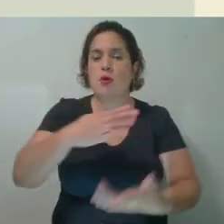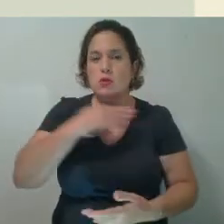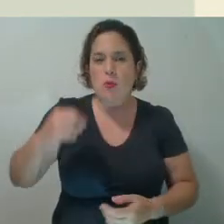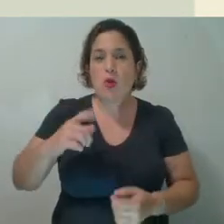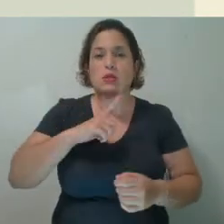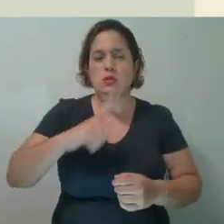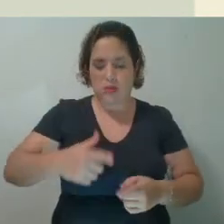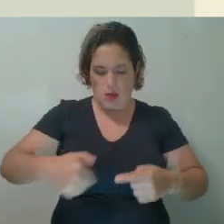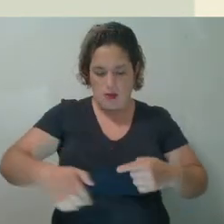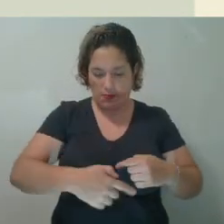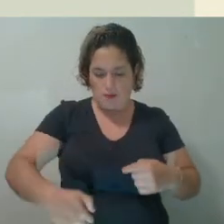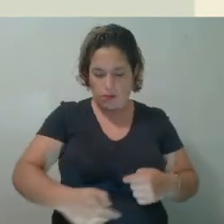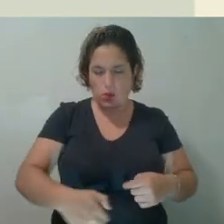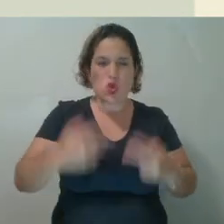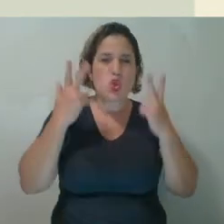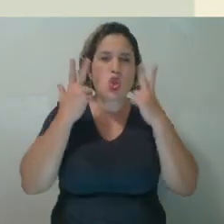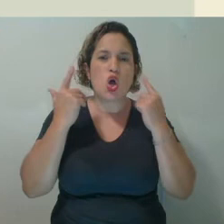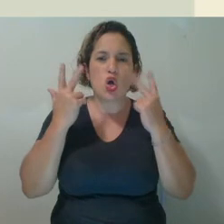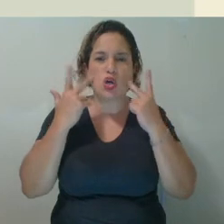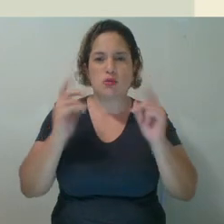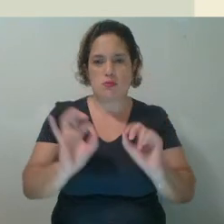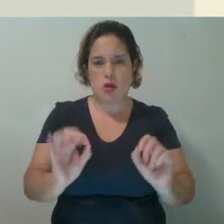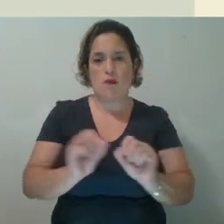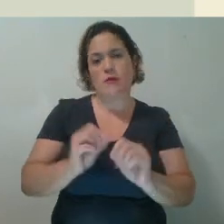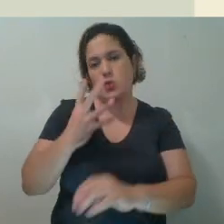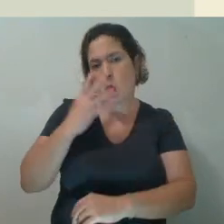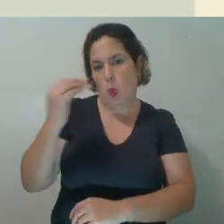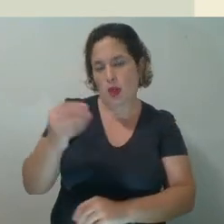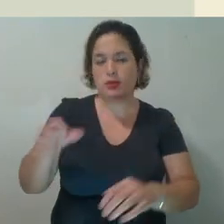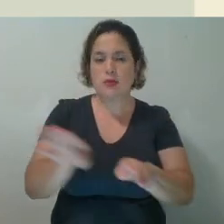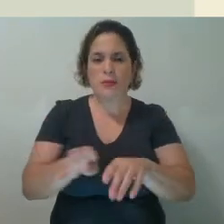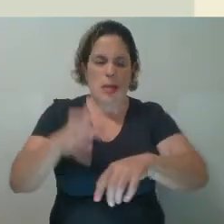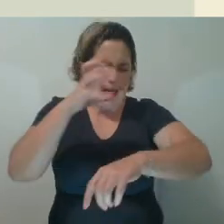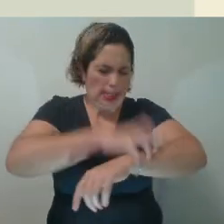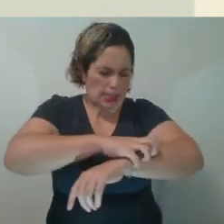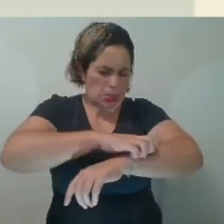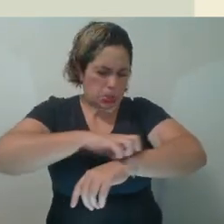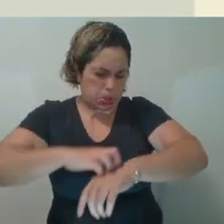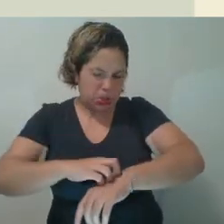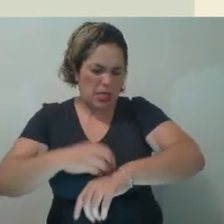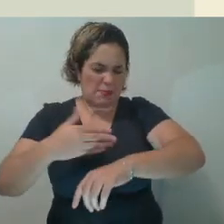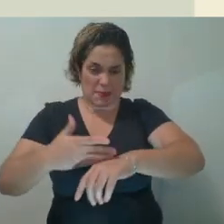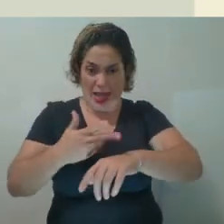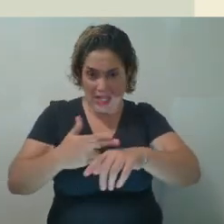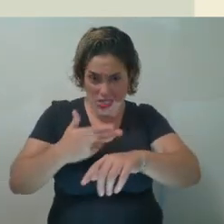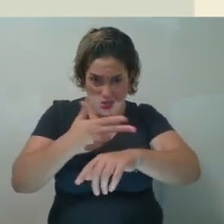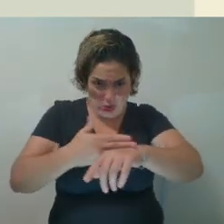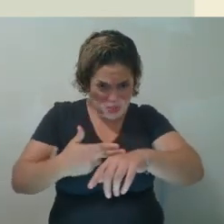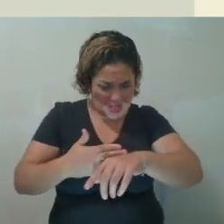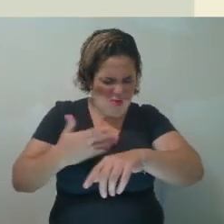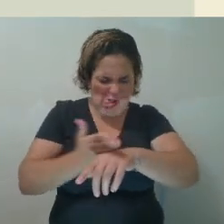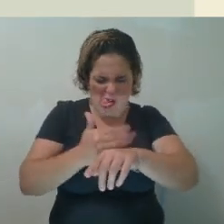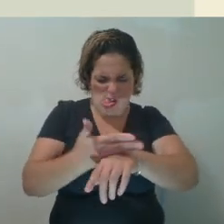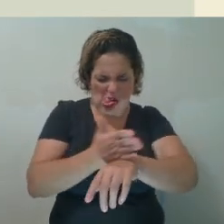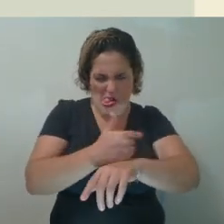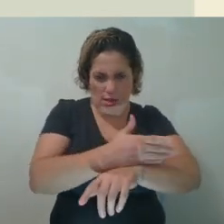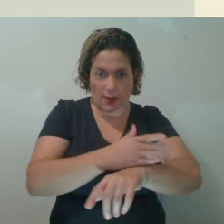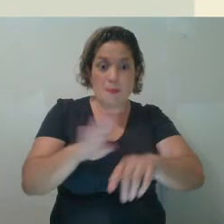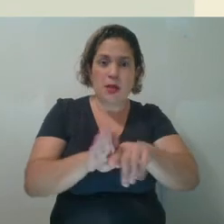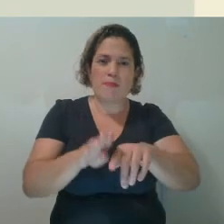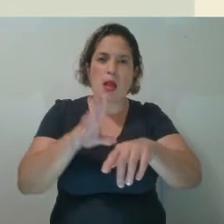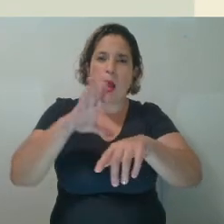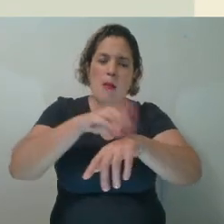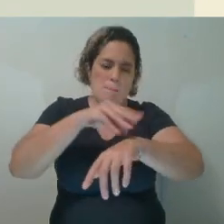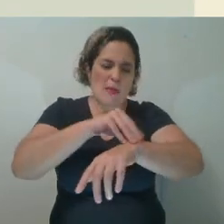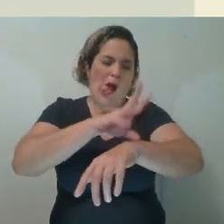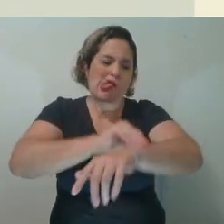o que é muito sugestivo de predação por coiote, feridas lineares com bordos irregulares, tufos de pelos aderidos à pele, o